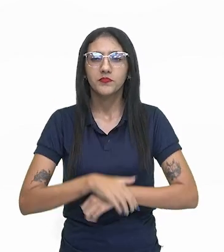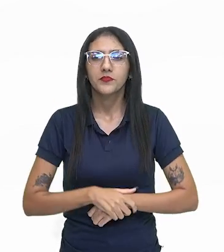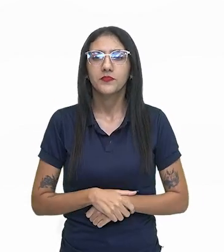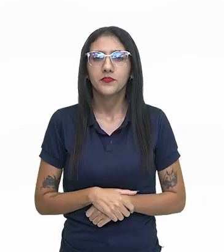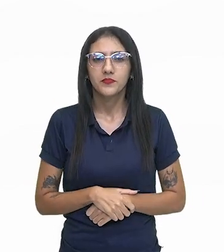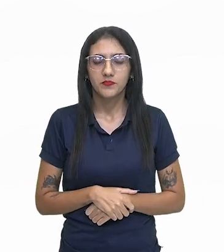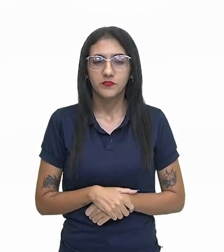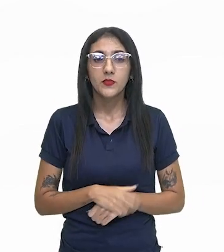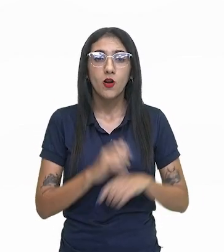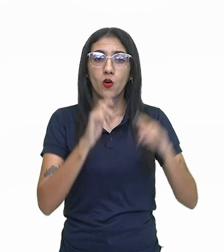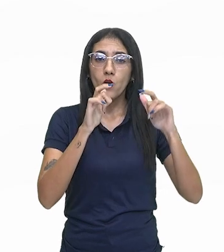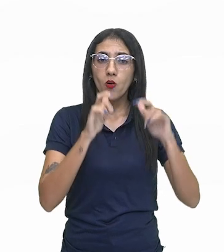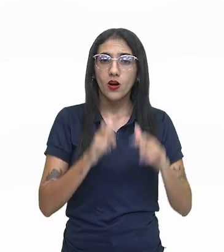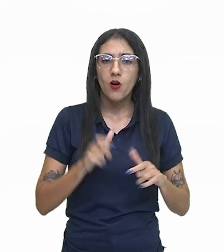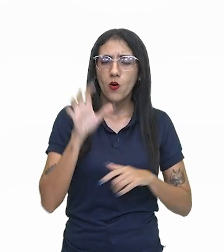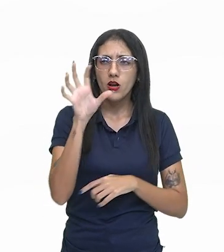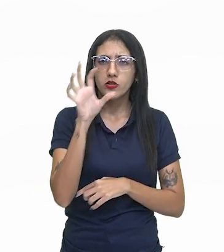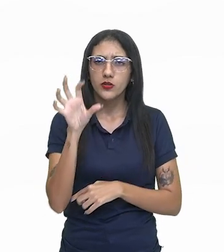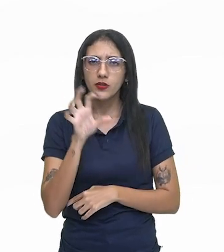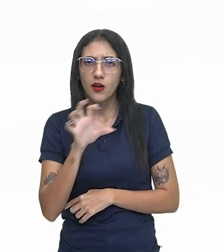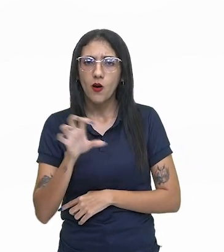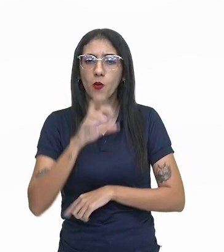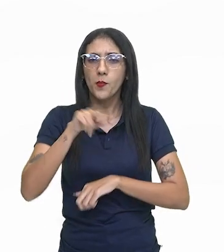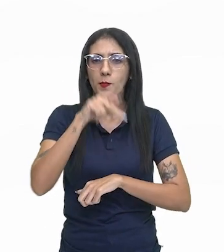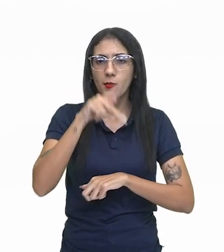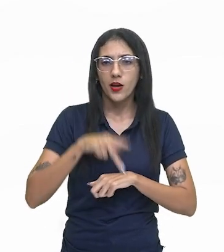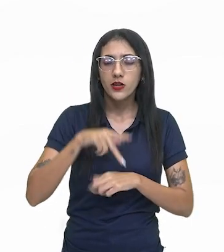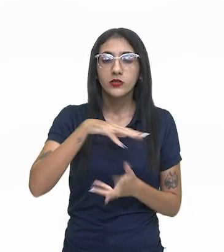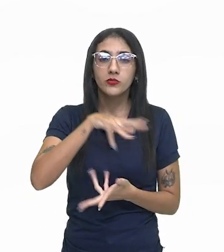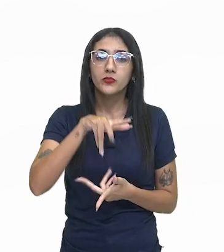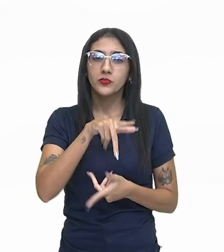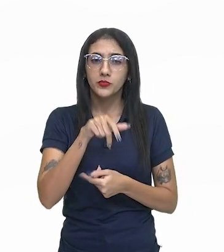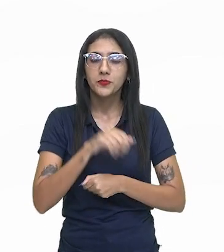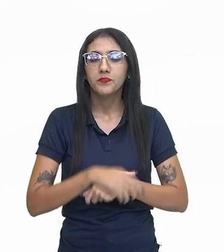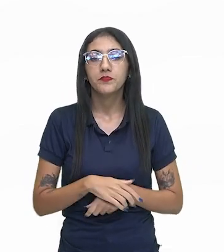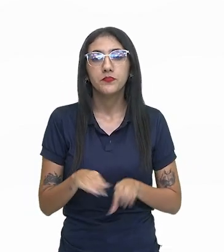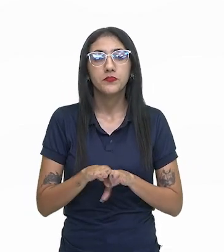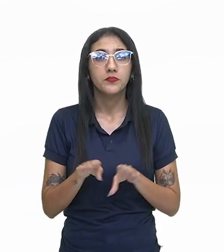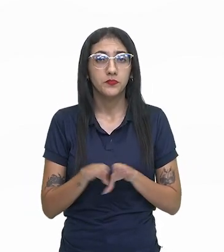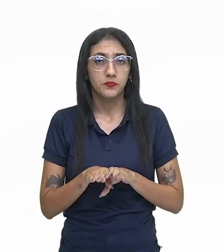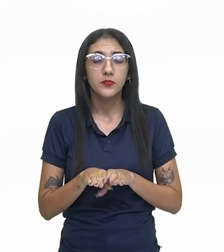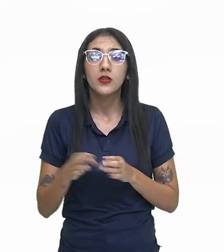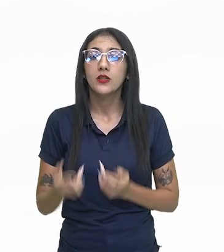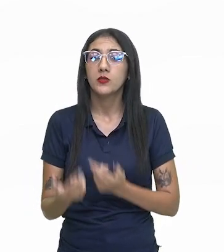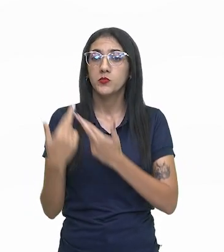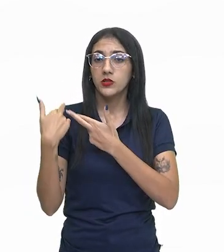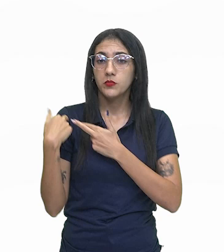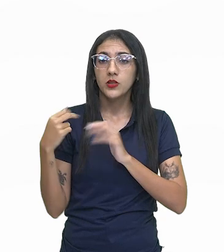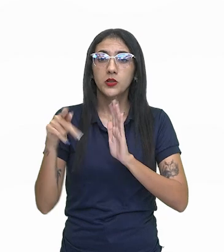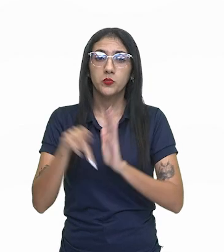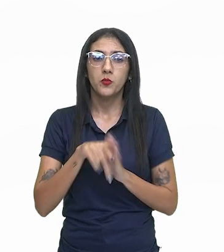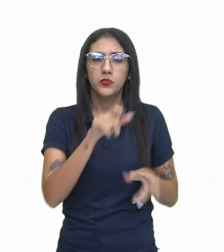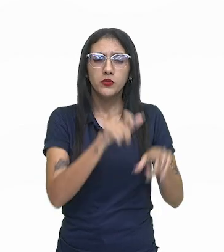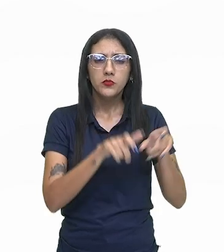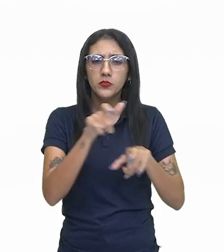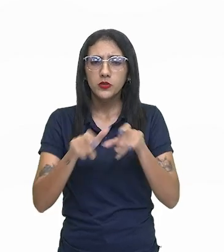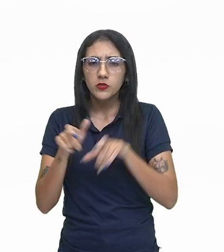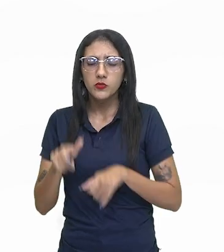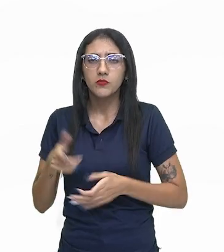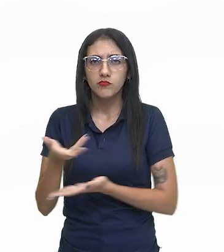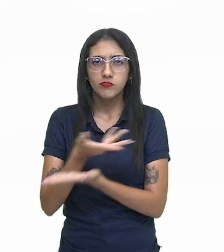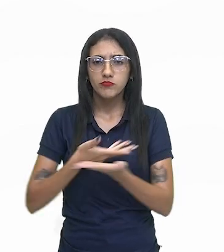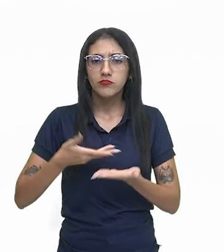etc. Em âmbito local, regional, nacional e global, bem como o papel desempenhado pelos sujeitos